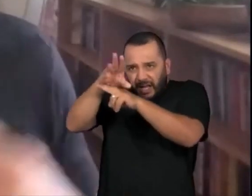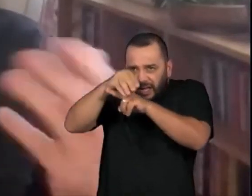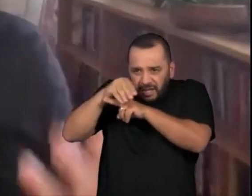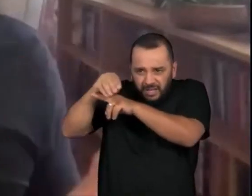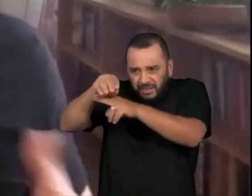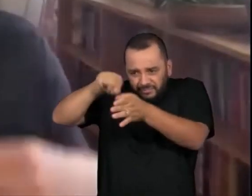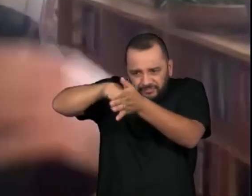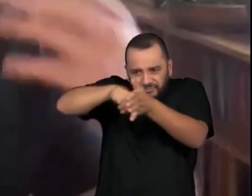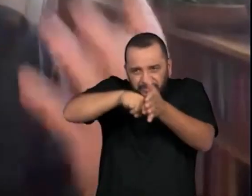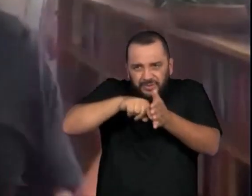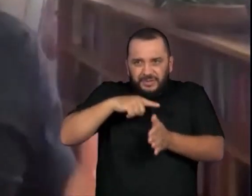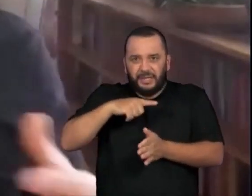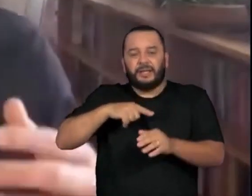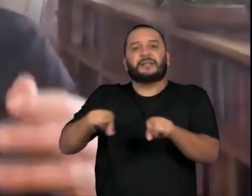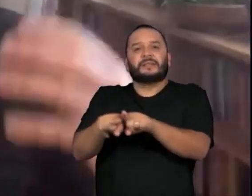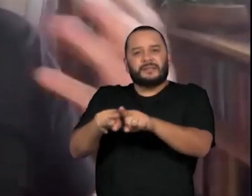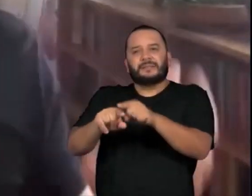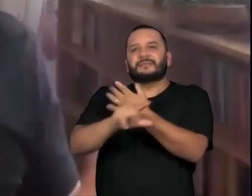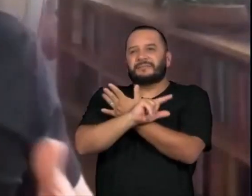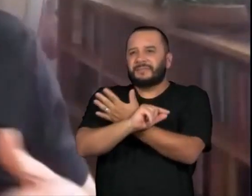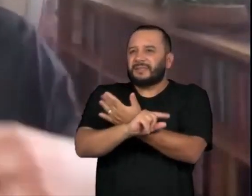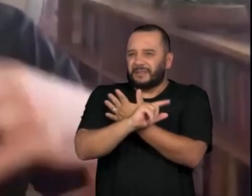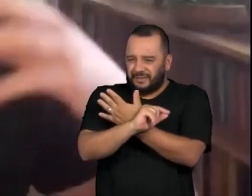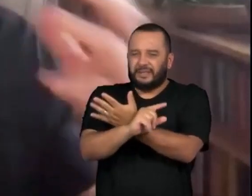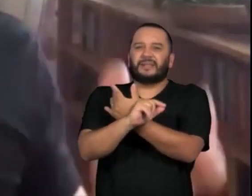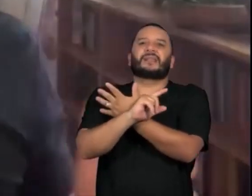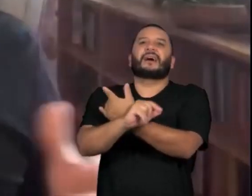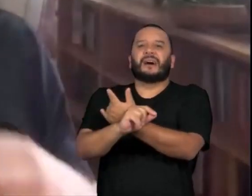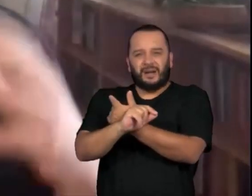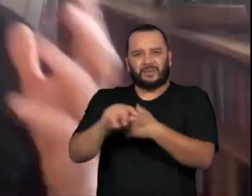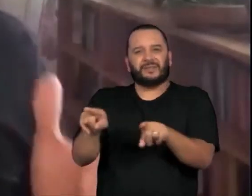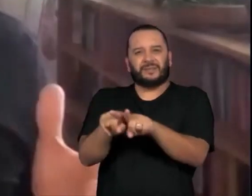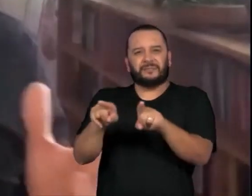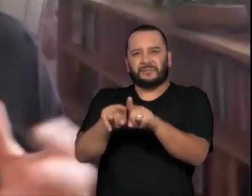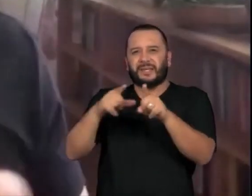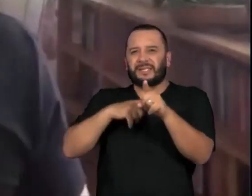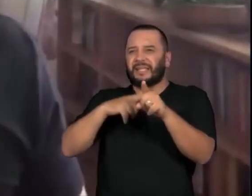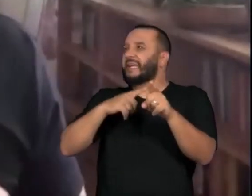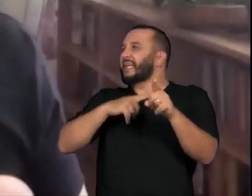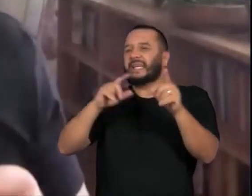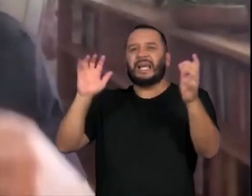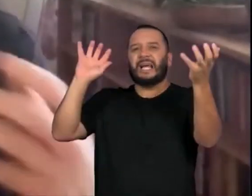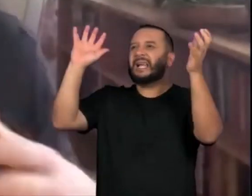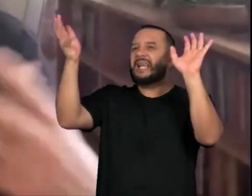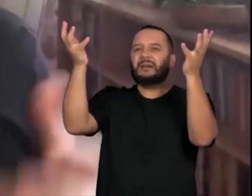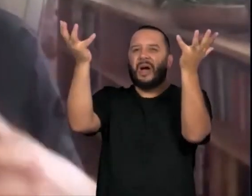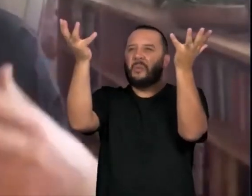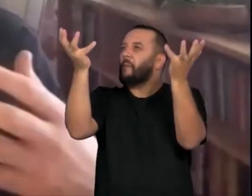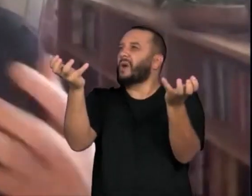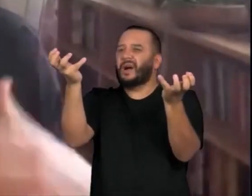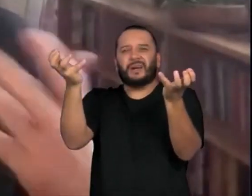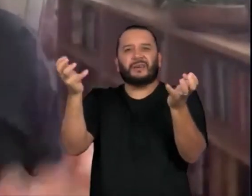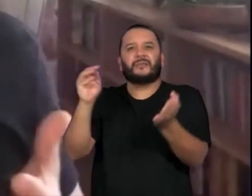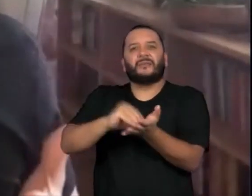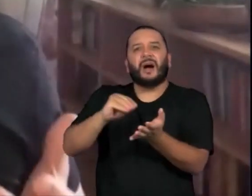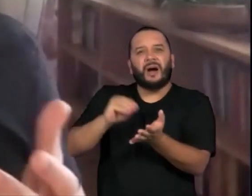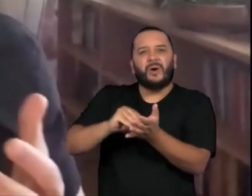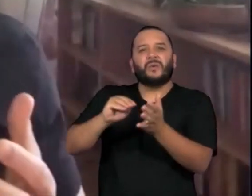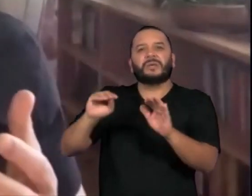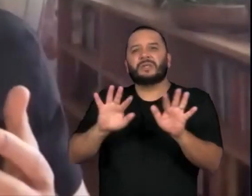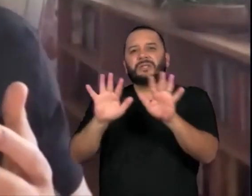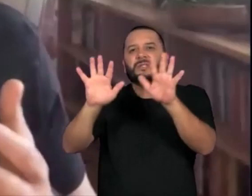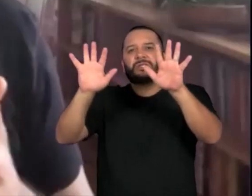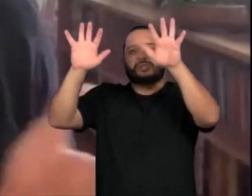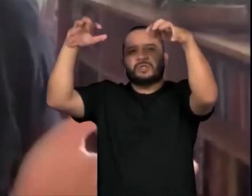O Pantanal, com as mudanças climáticas, o solo mais seco, mudança nas chuvas, também tem enfrentado uma mudança na dinâmica dos